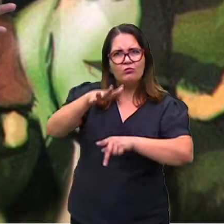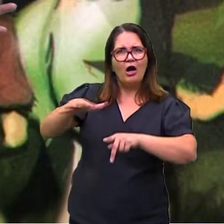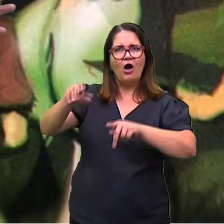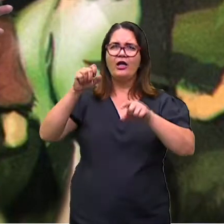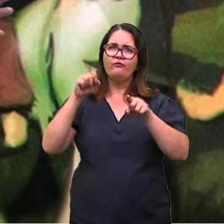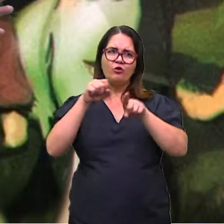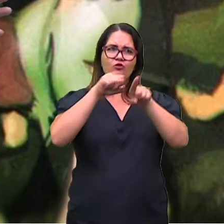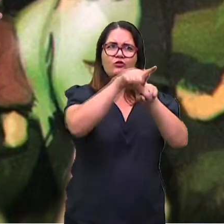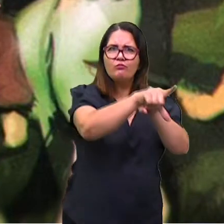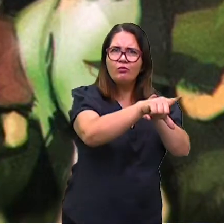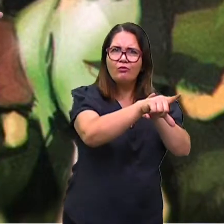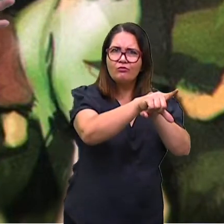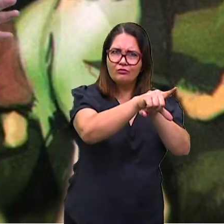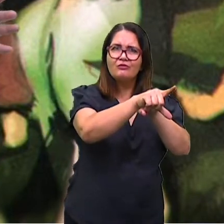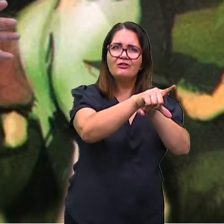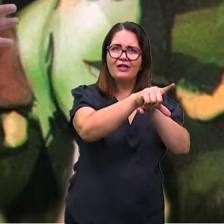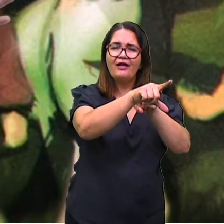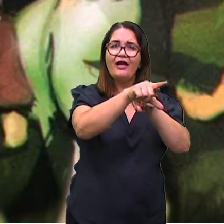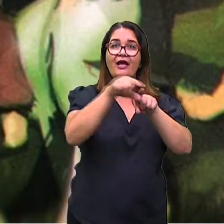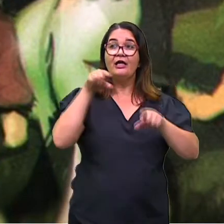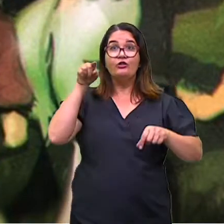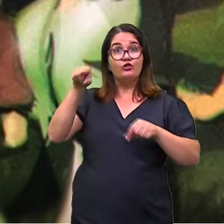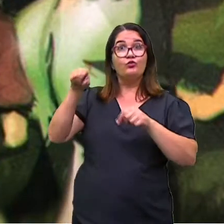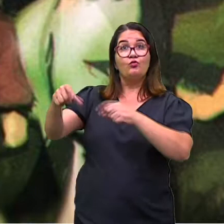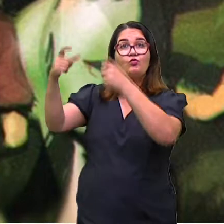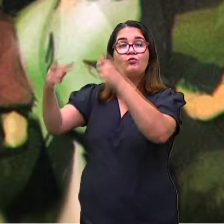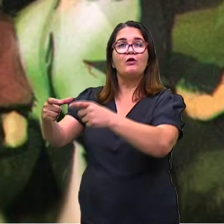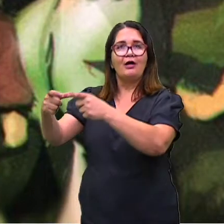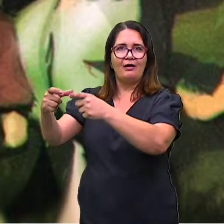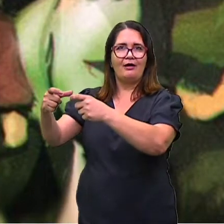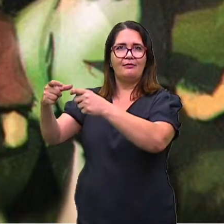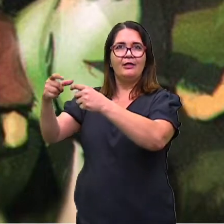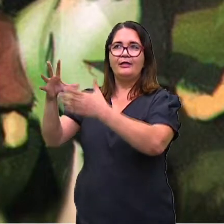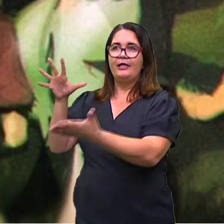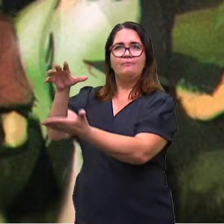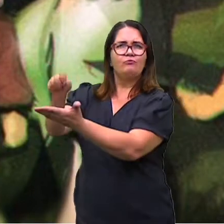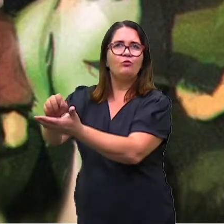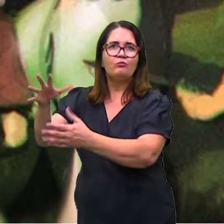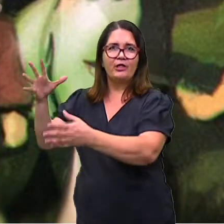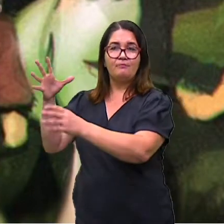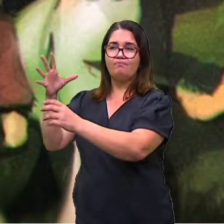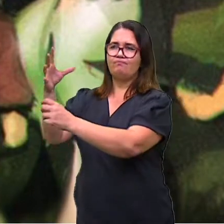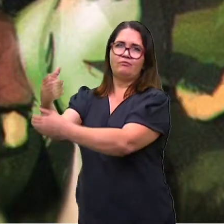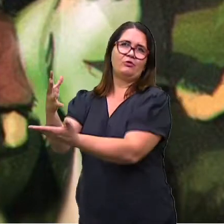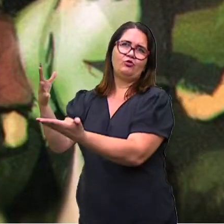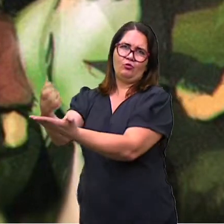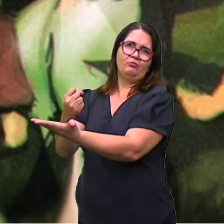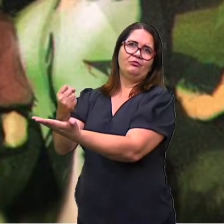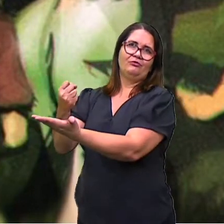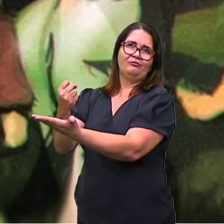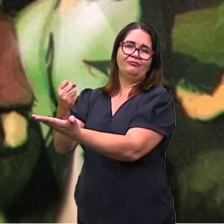anos de ocupação moura por quase toda a península. Península Ibérica é onde fica